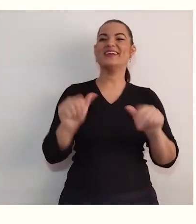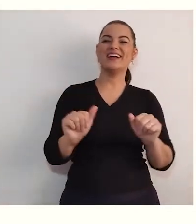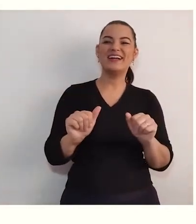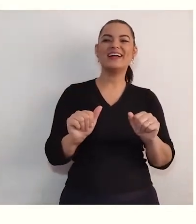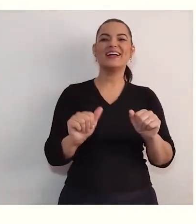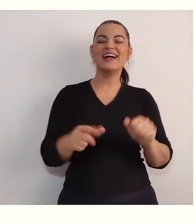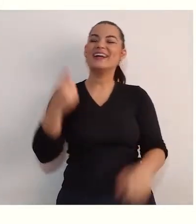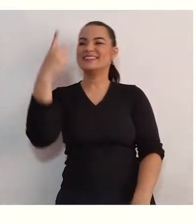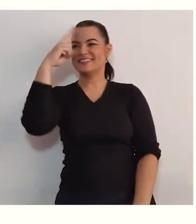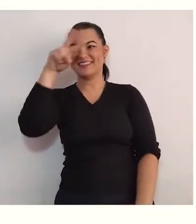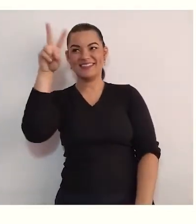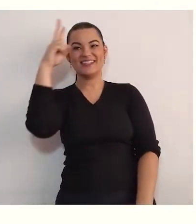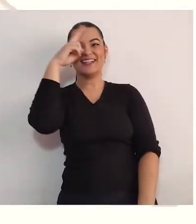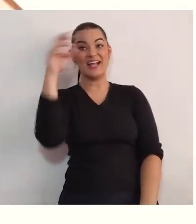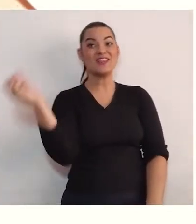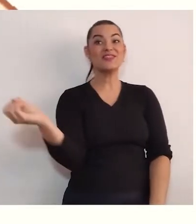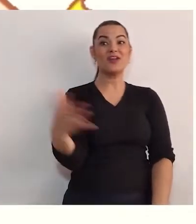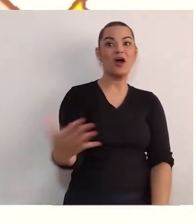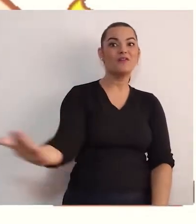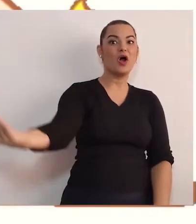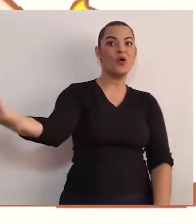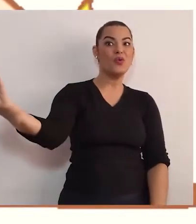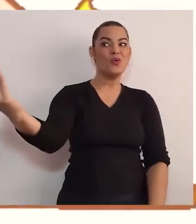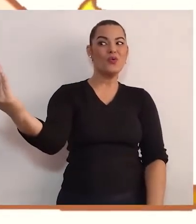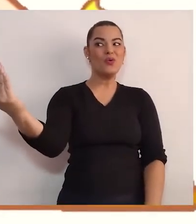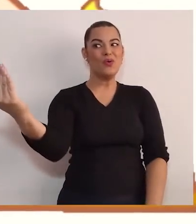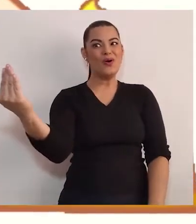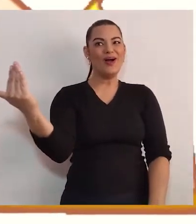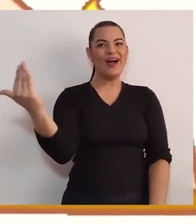E vem uma história aí.